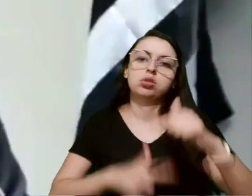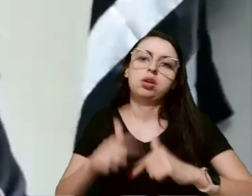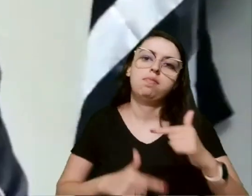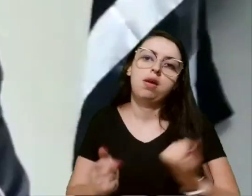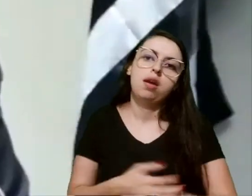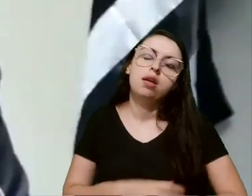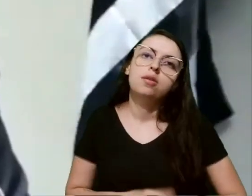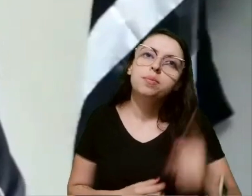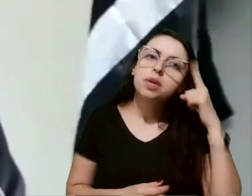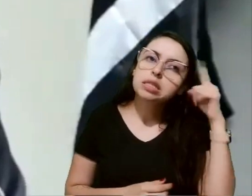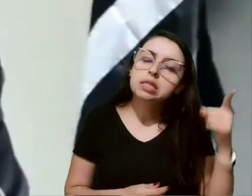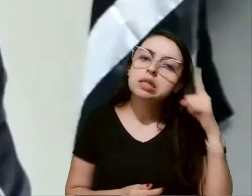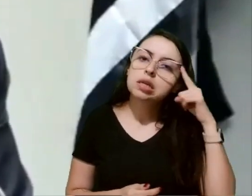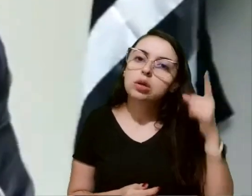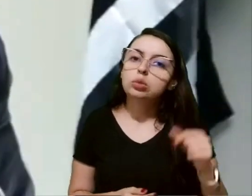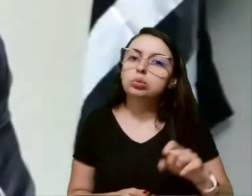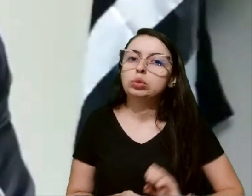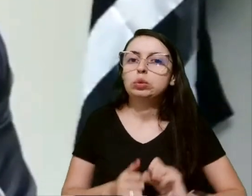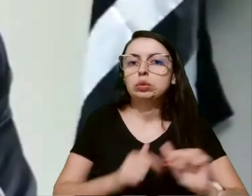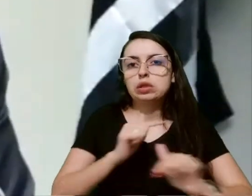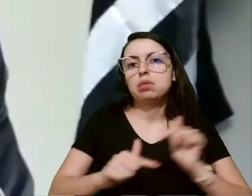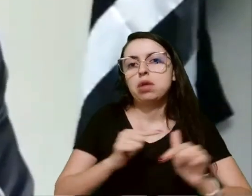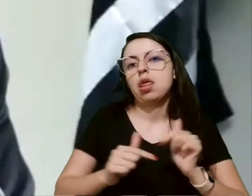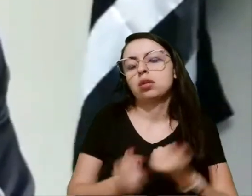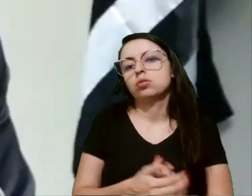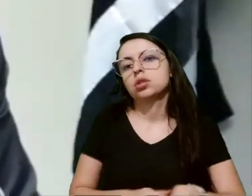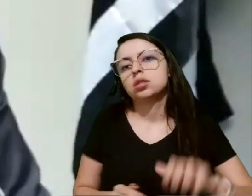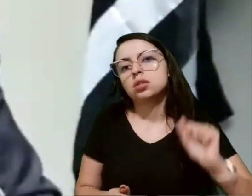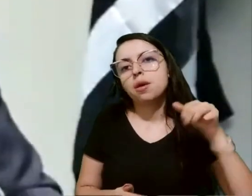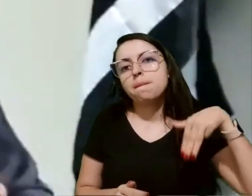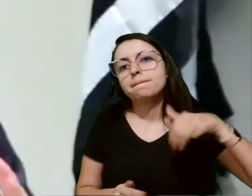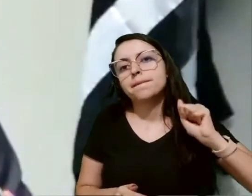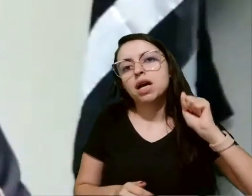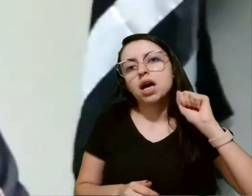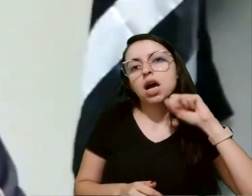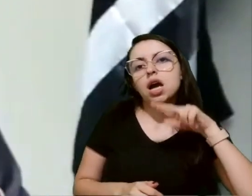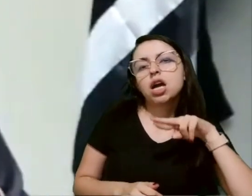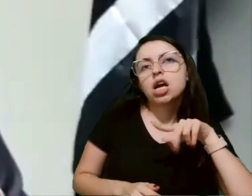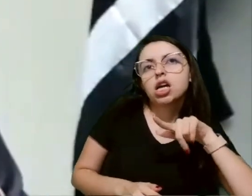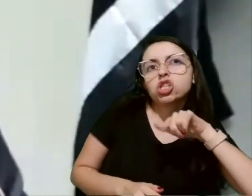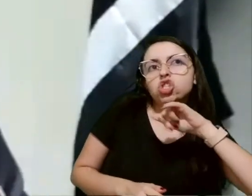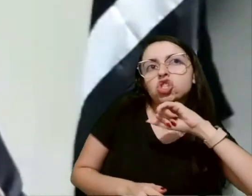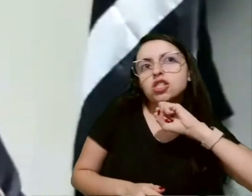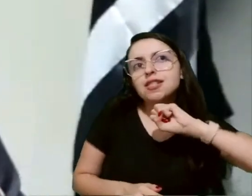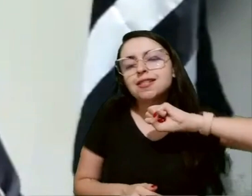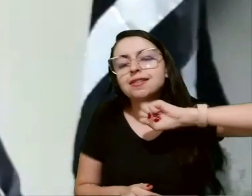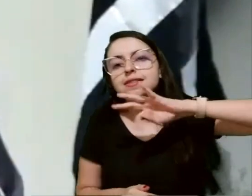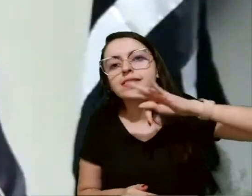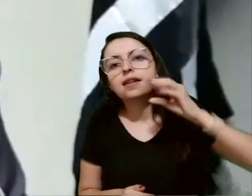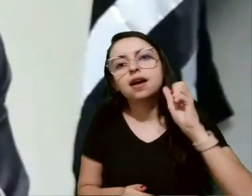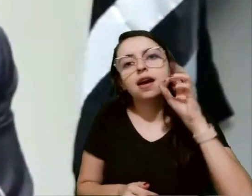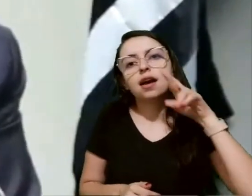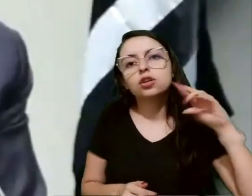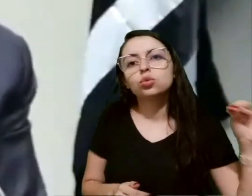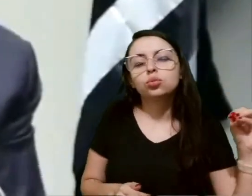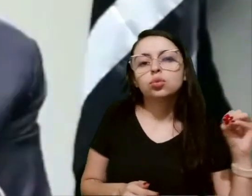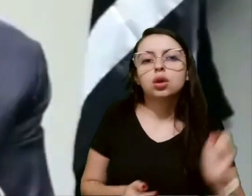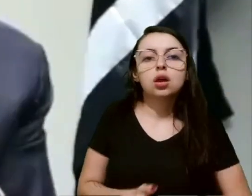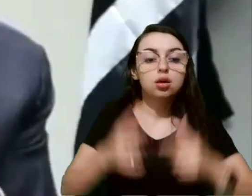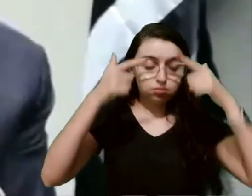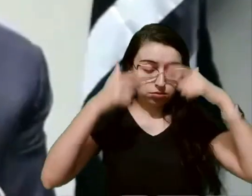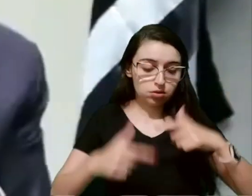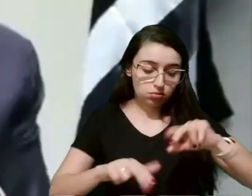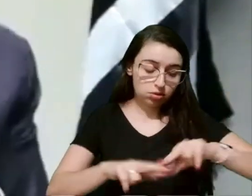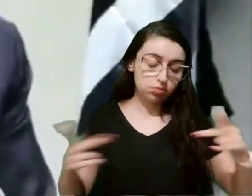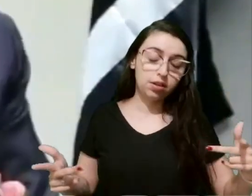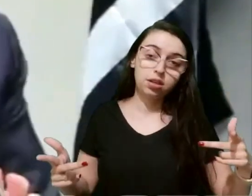percepção desses magistrados era de que você tem que preparar o poder judiciário com estruturas diferentes para lidar com os casos conforme